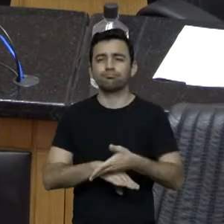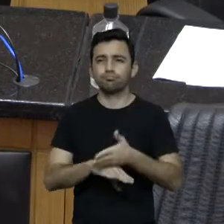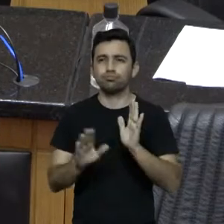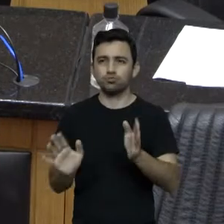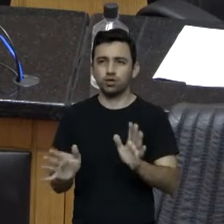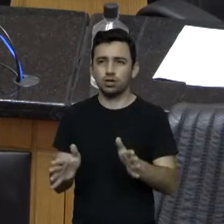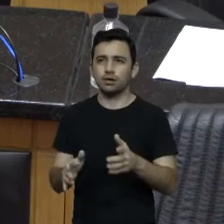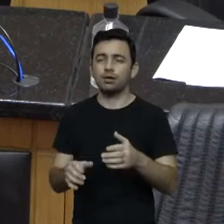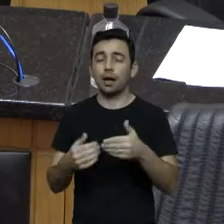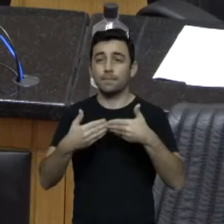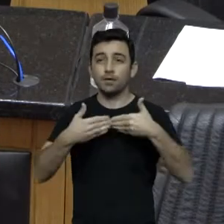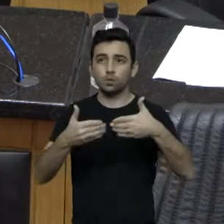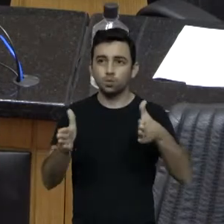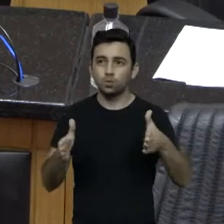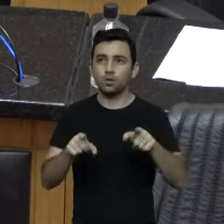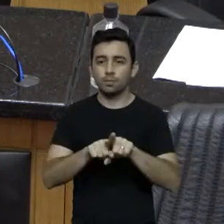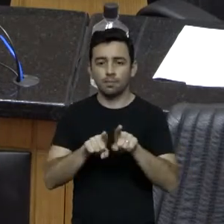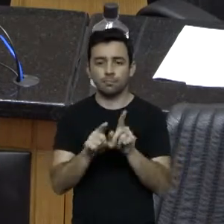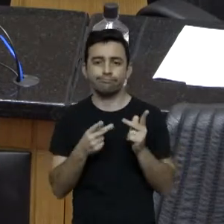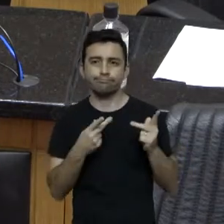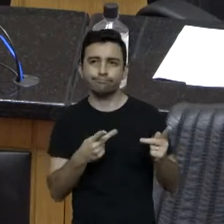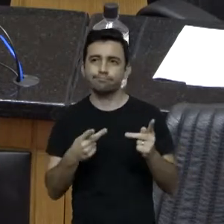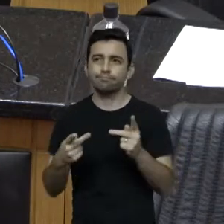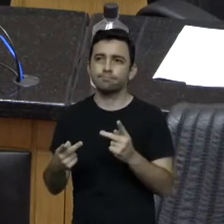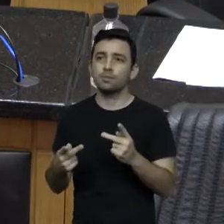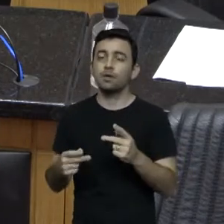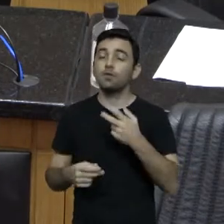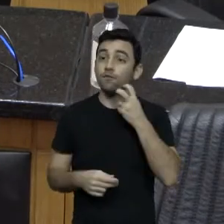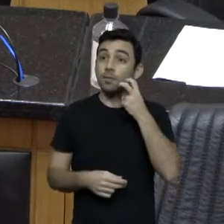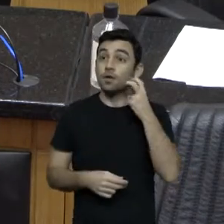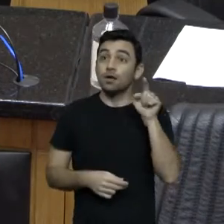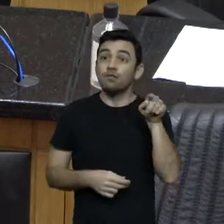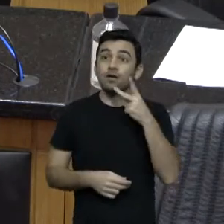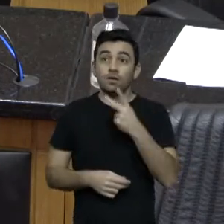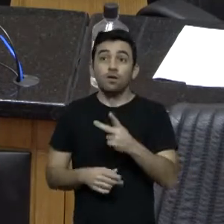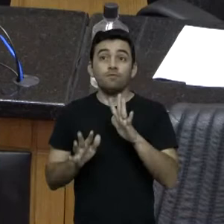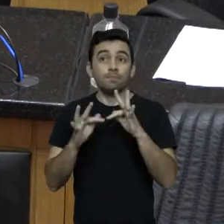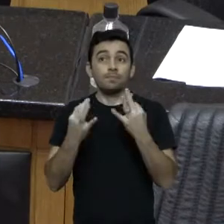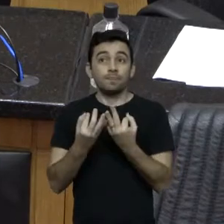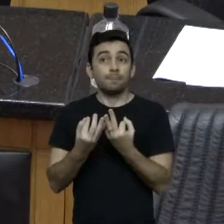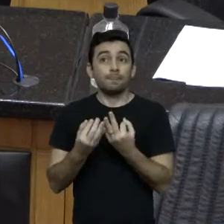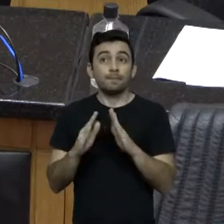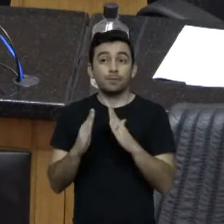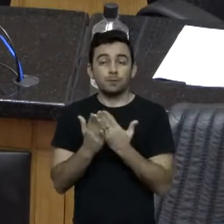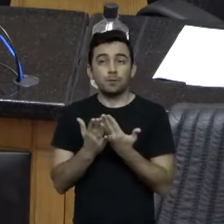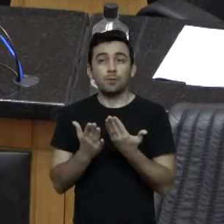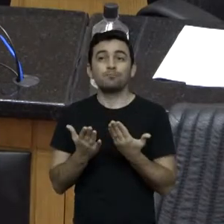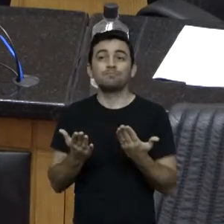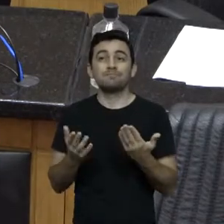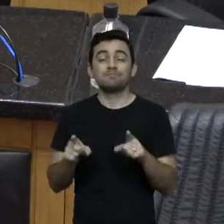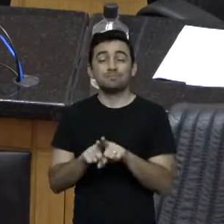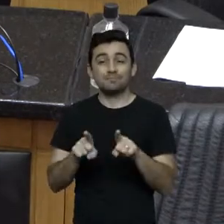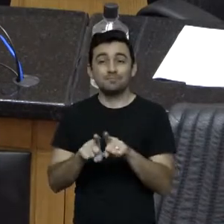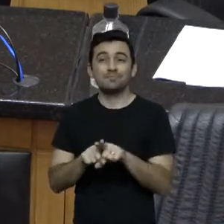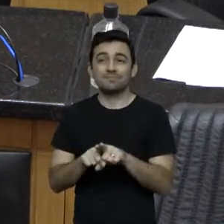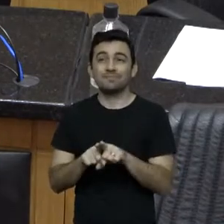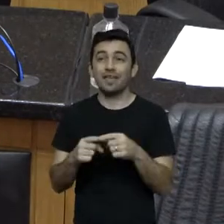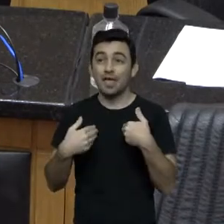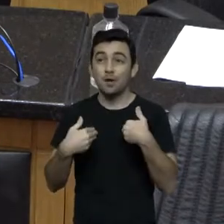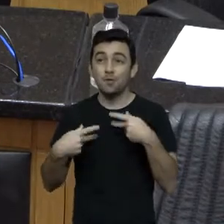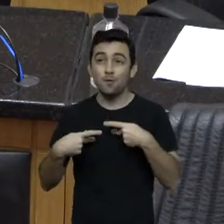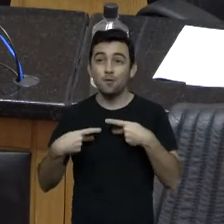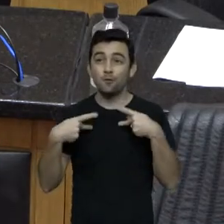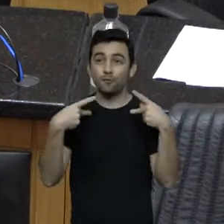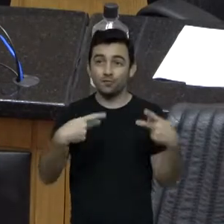abertura e também na visitação o deputado Vampiro aqui fala da família na escola coincidente mente também e fui convidado